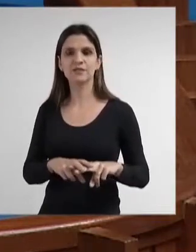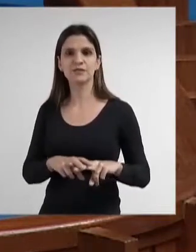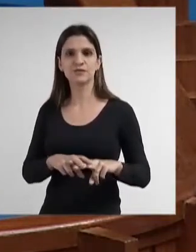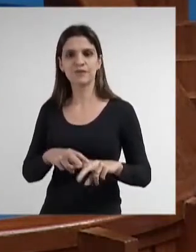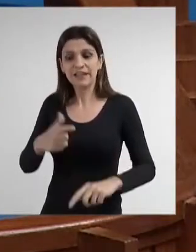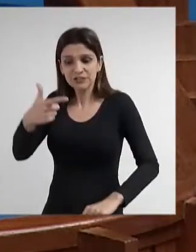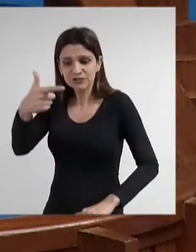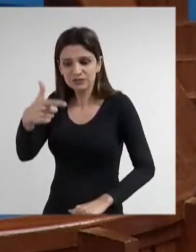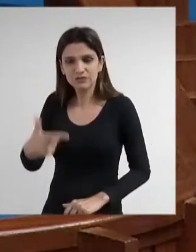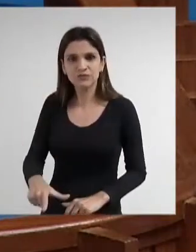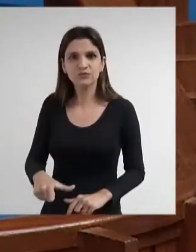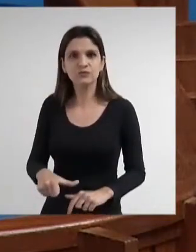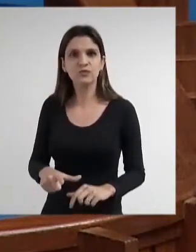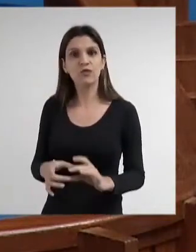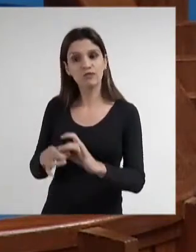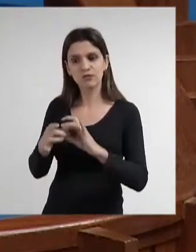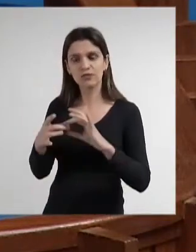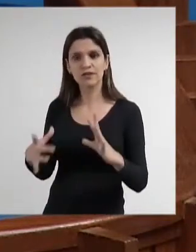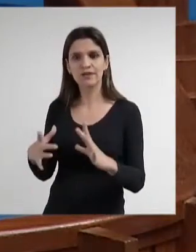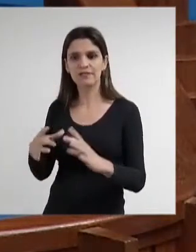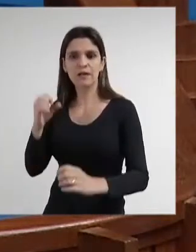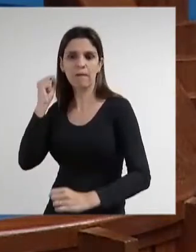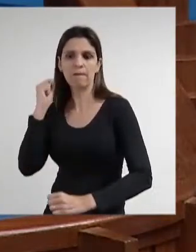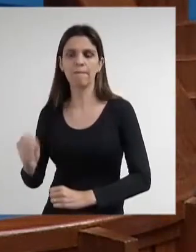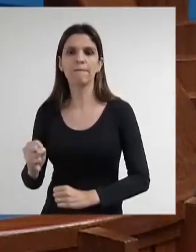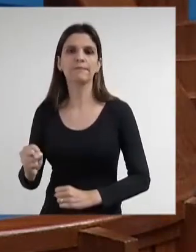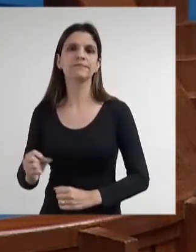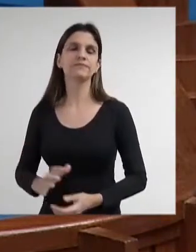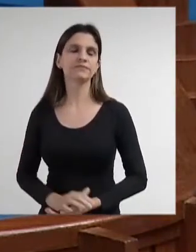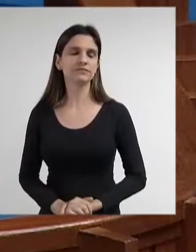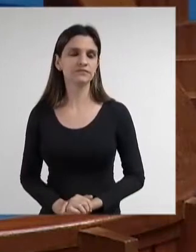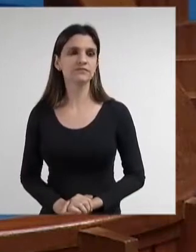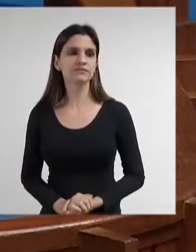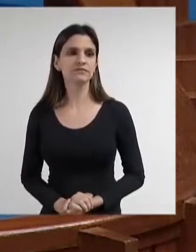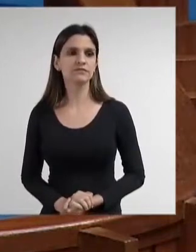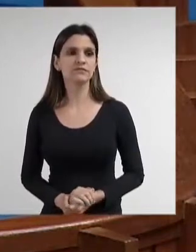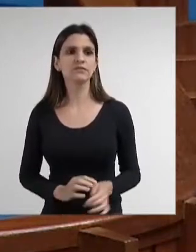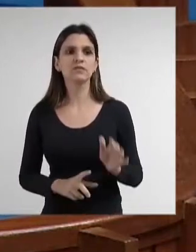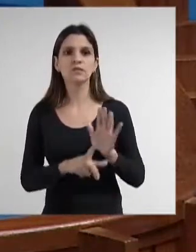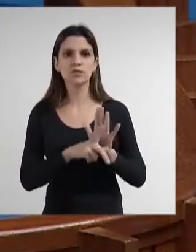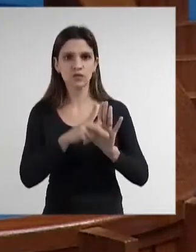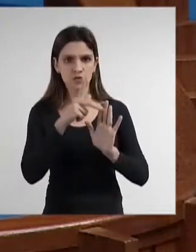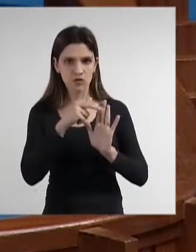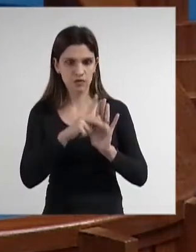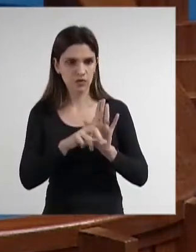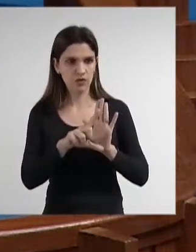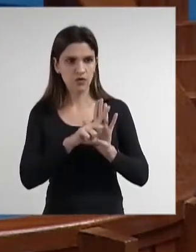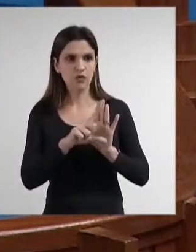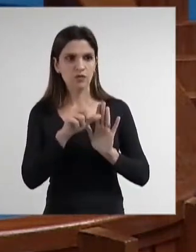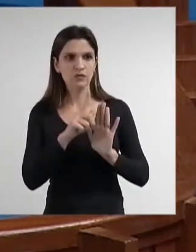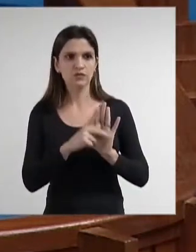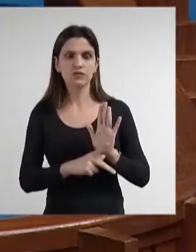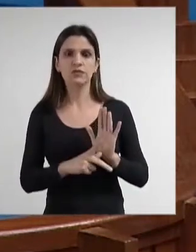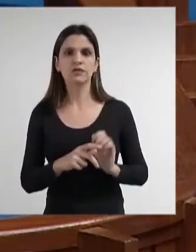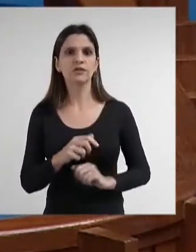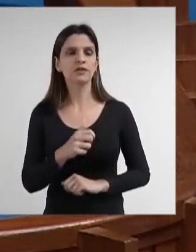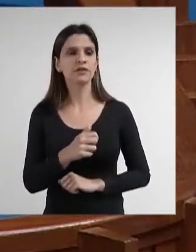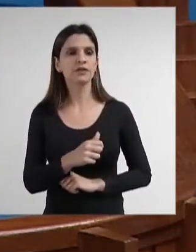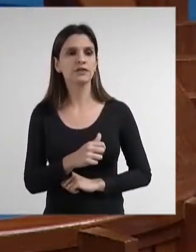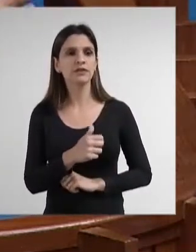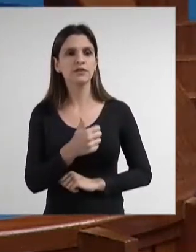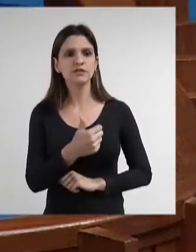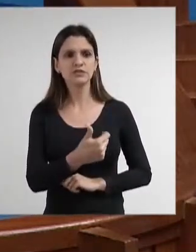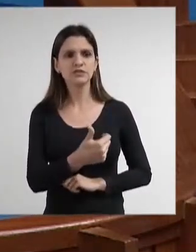Nacional um projeto de lei 1568 de 2019, que